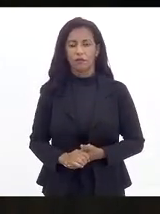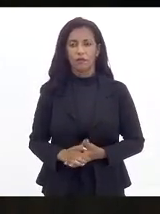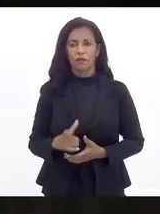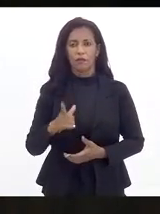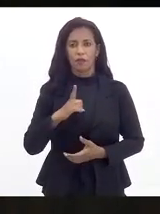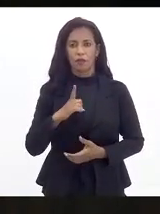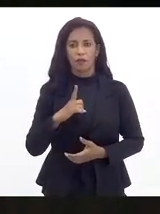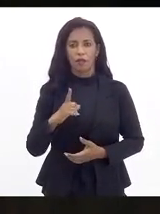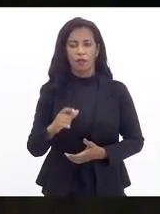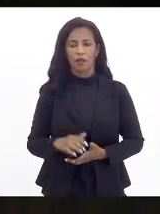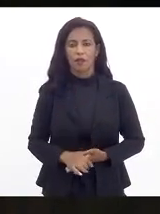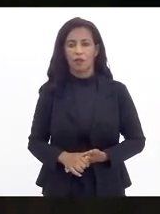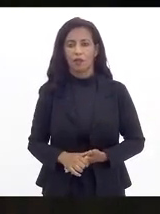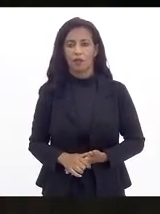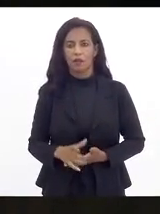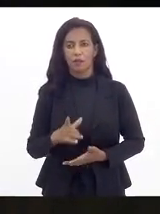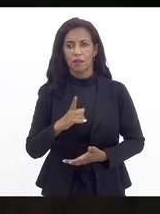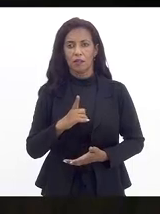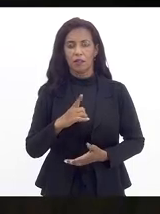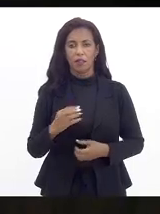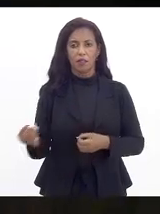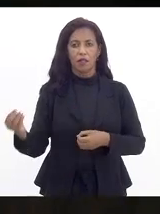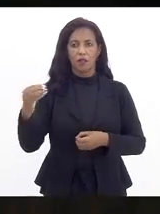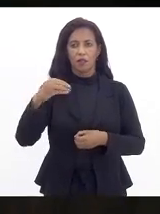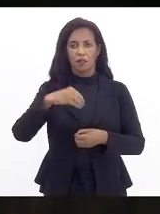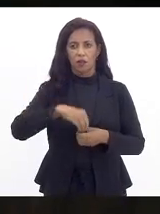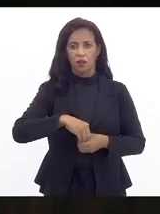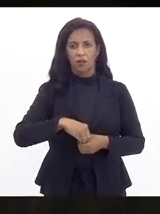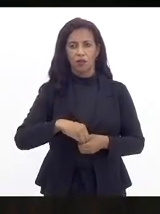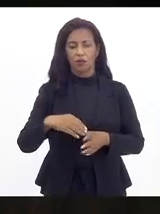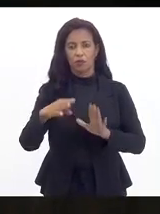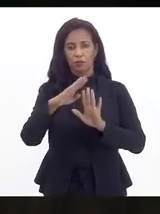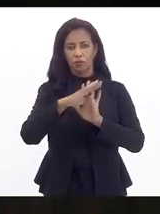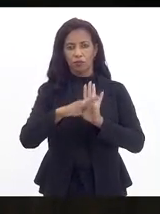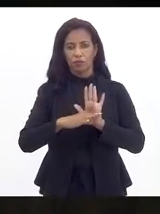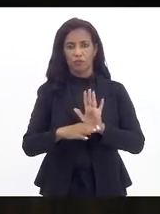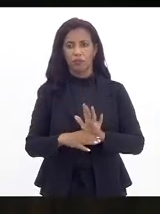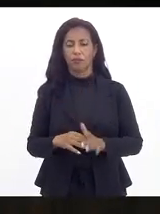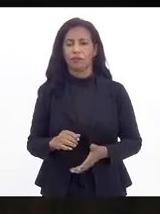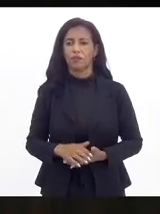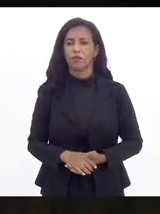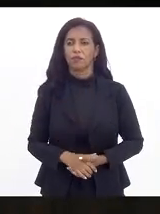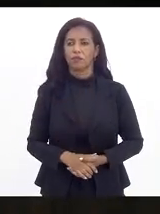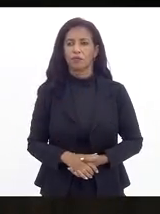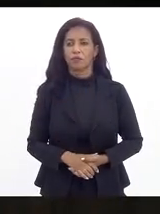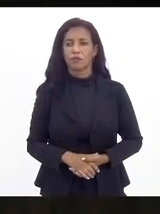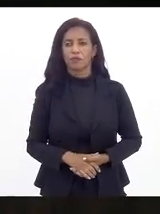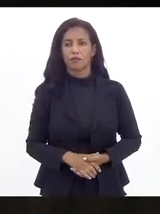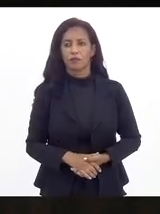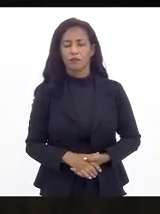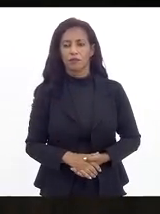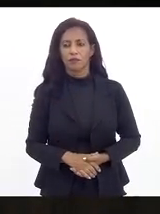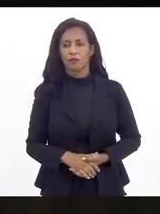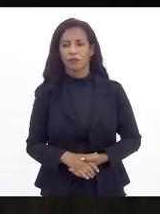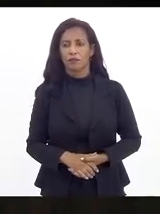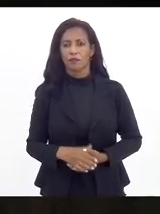mesa requerimentos. Requer inclusão na ordem inclusões na ordem do dia dos seguintes projetos: